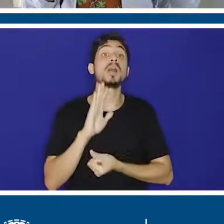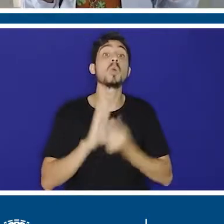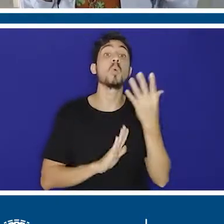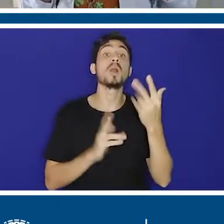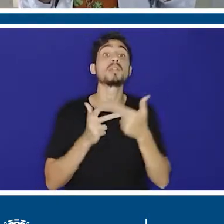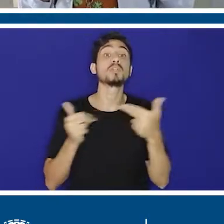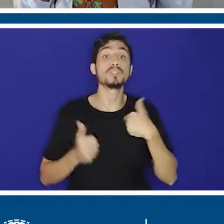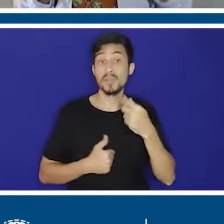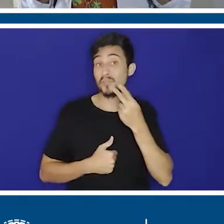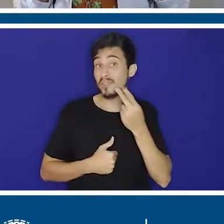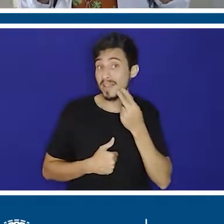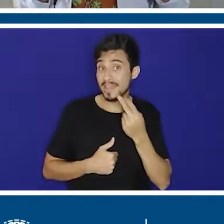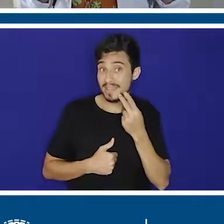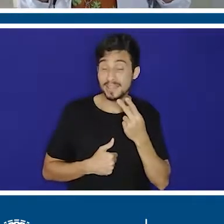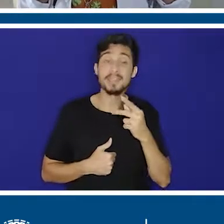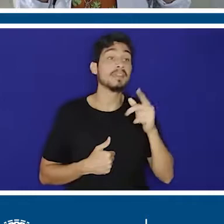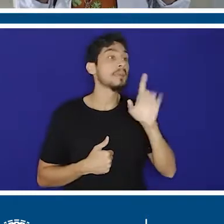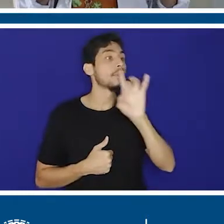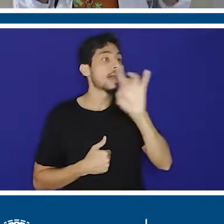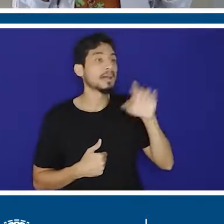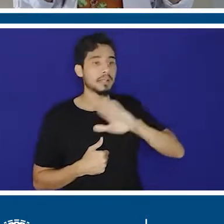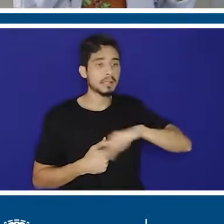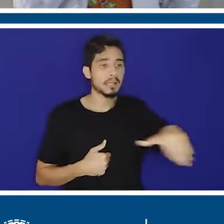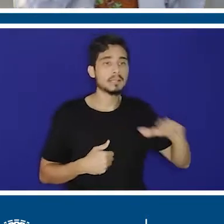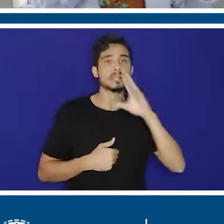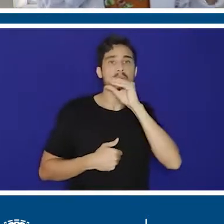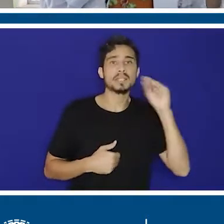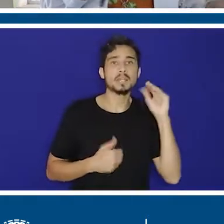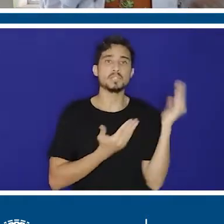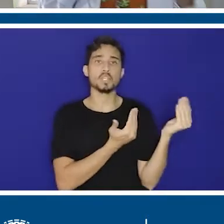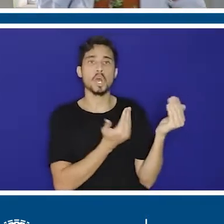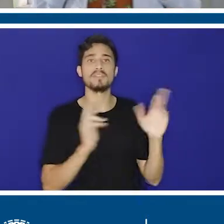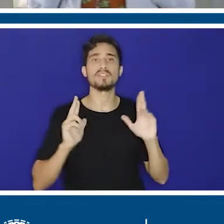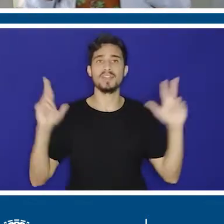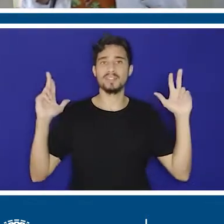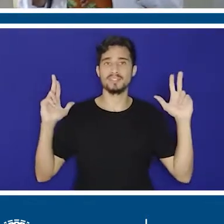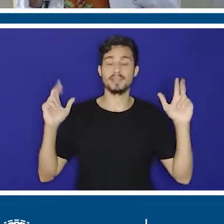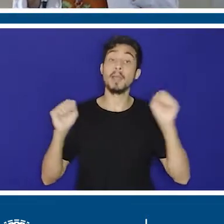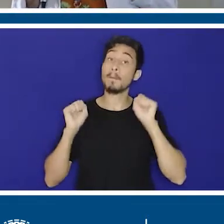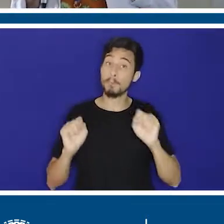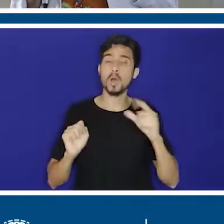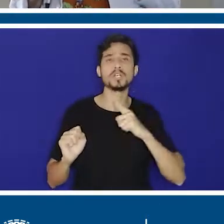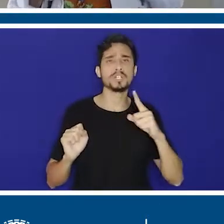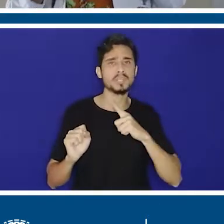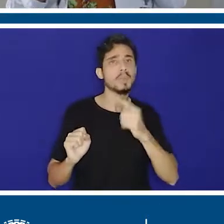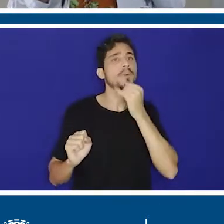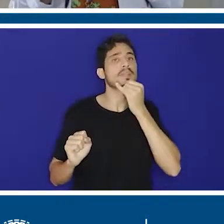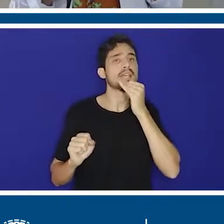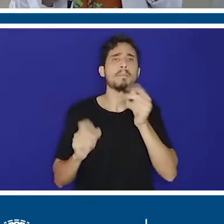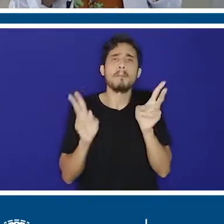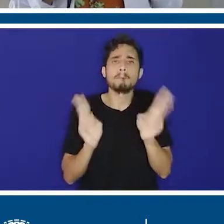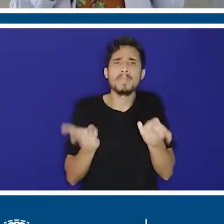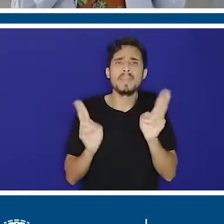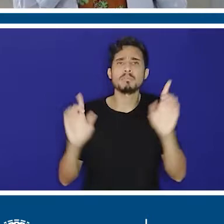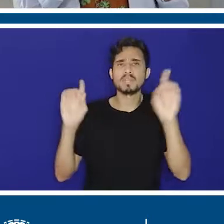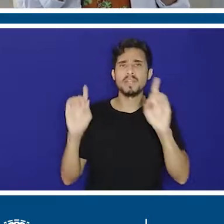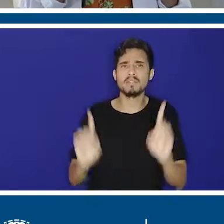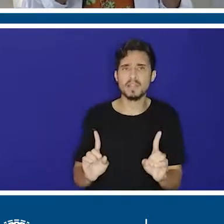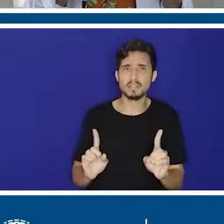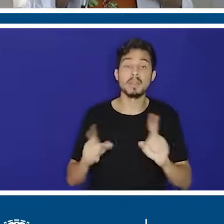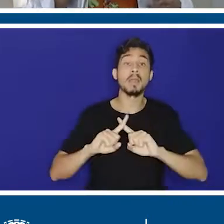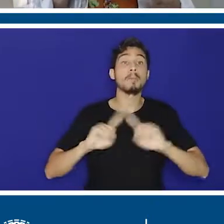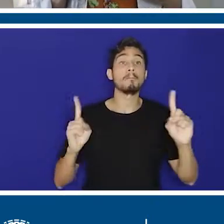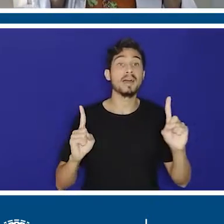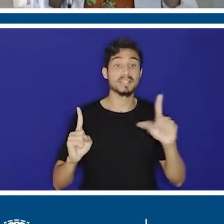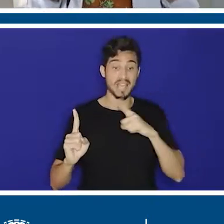que fazem com que cada criança, adolescente e jovem seja diferente. Pode ter o mesmo diagnóstico, mas a vida dele,